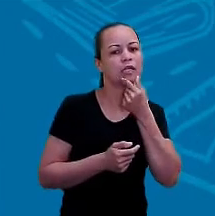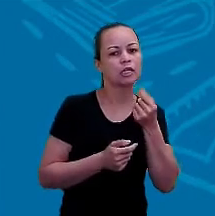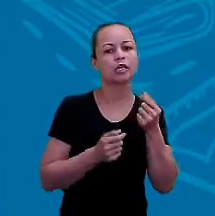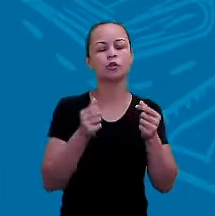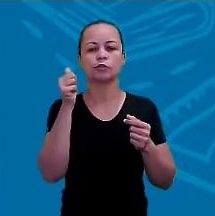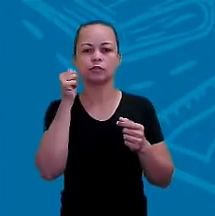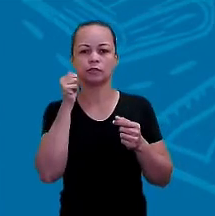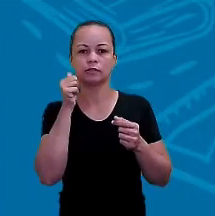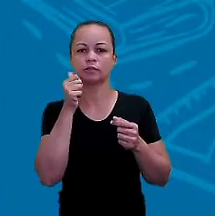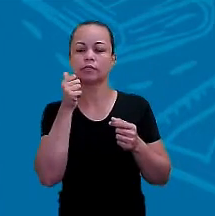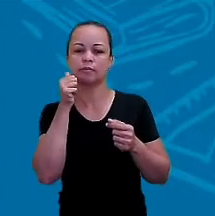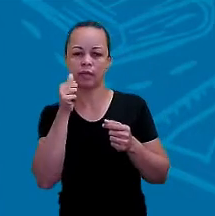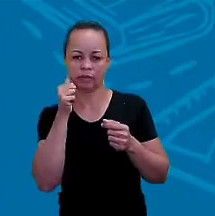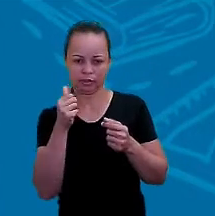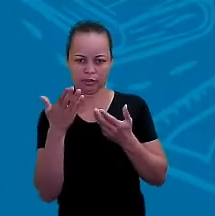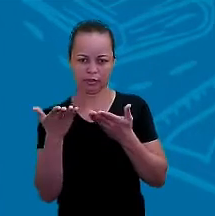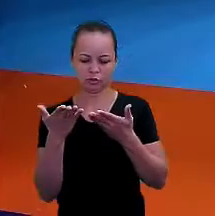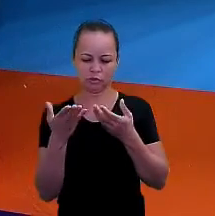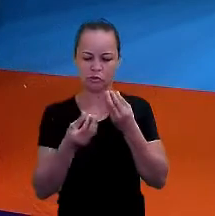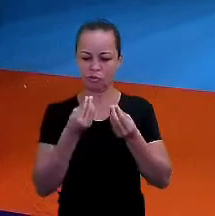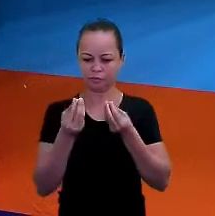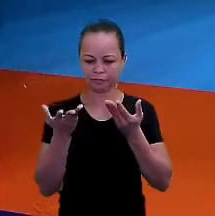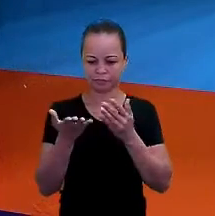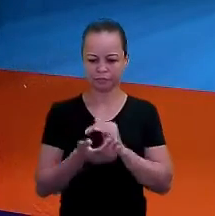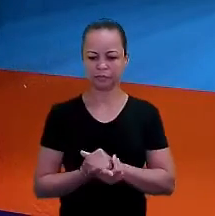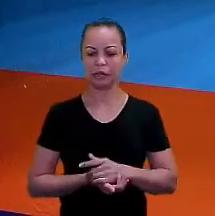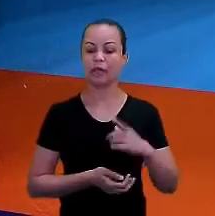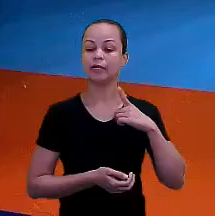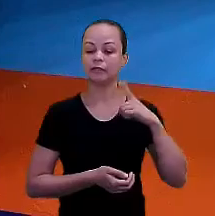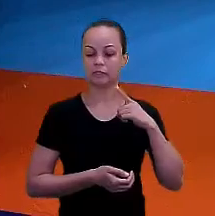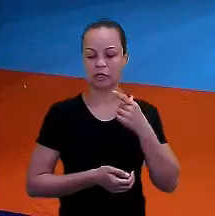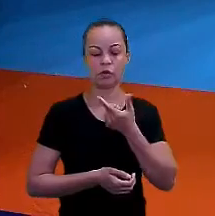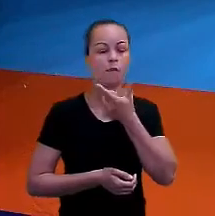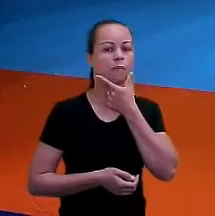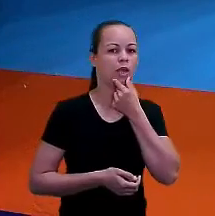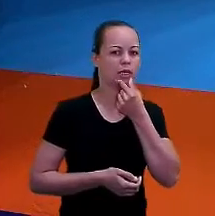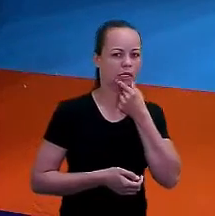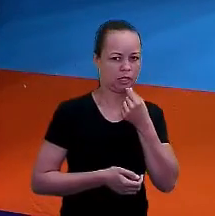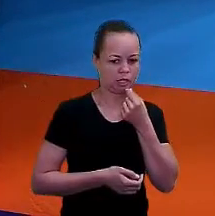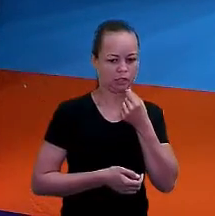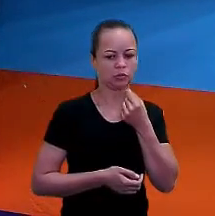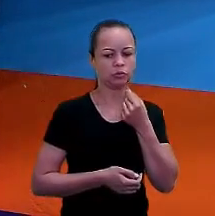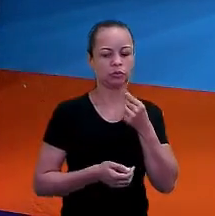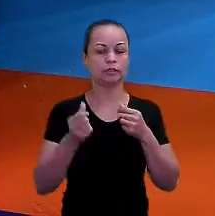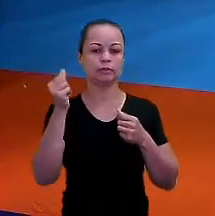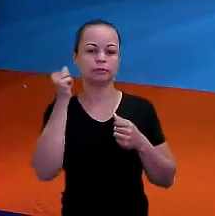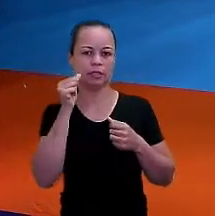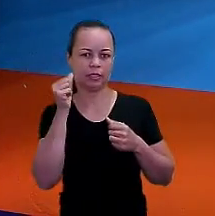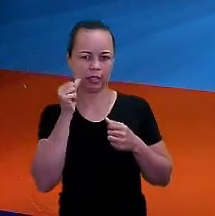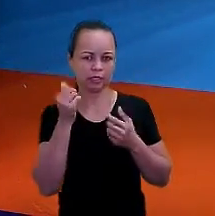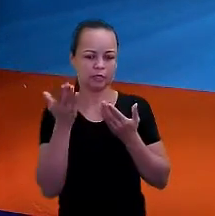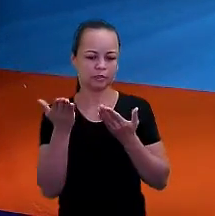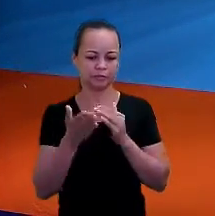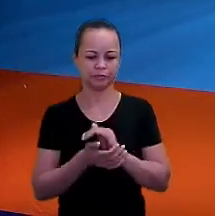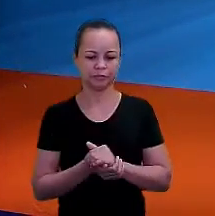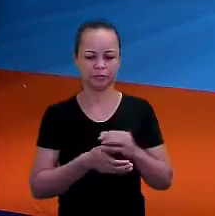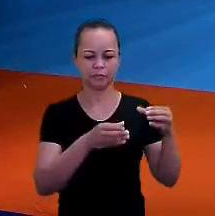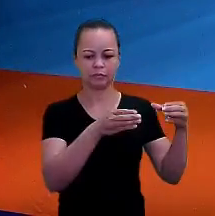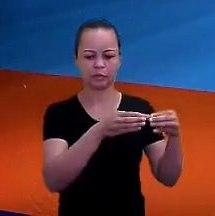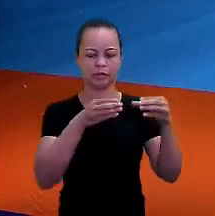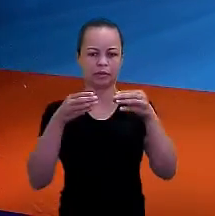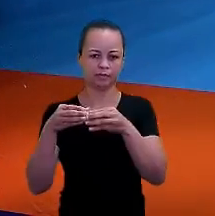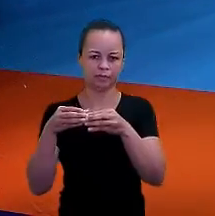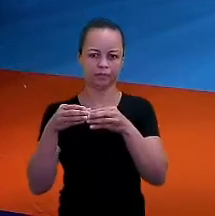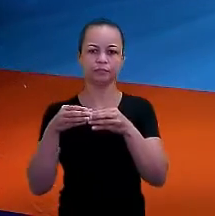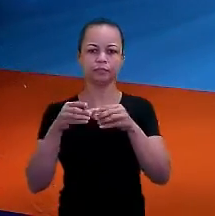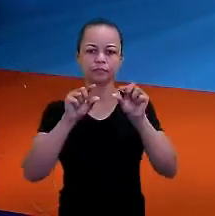sei? Preste atenção comigo aqui, ó. Eu tenho meninos e meninas. A